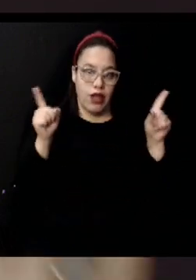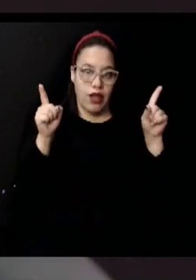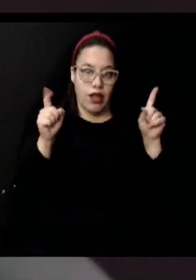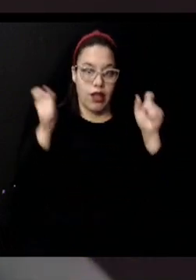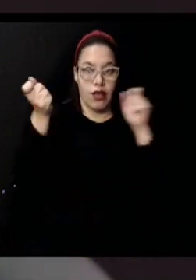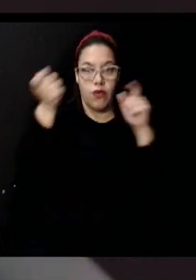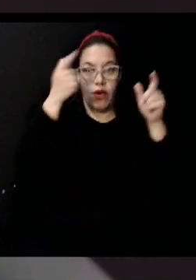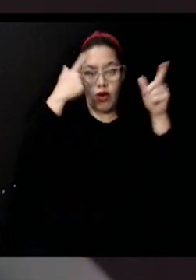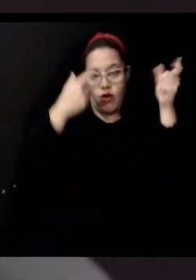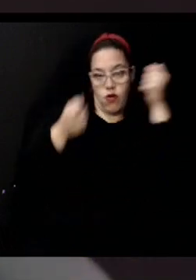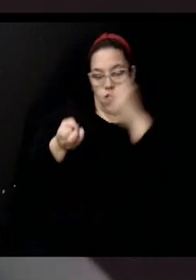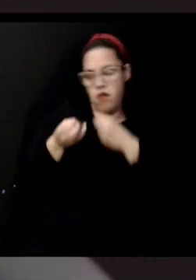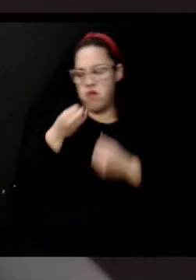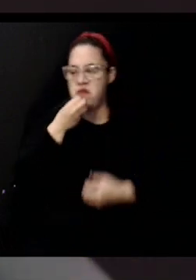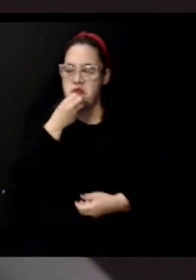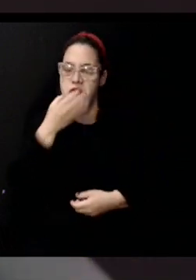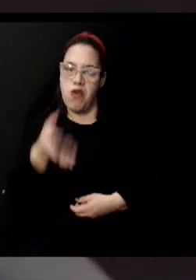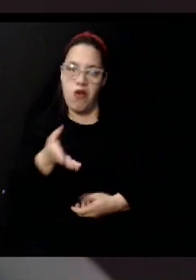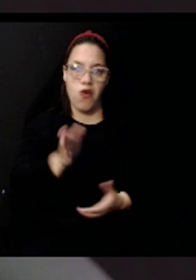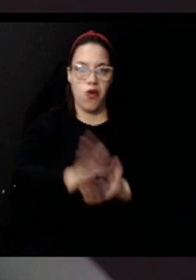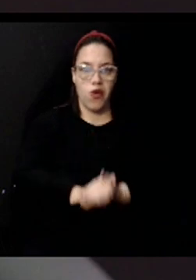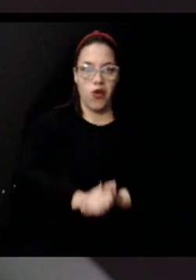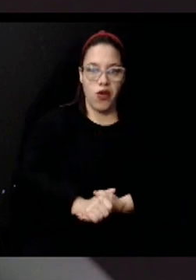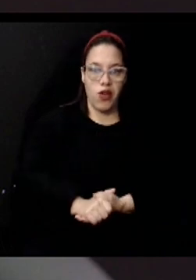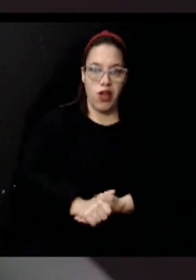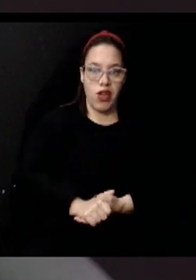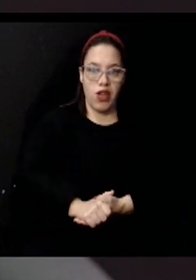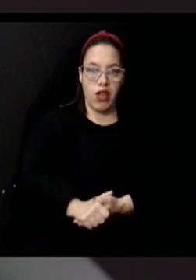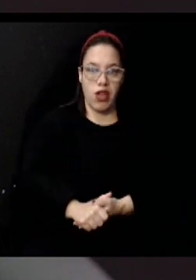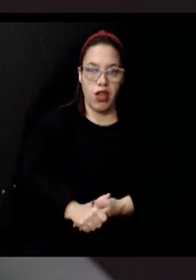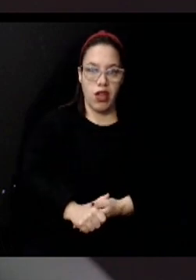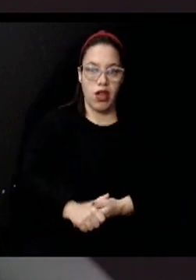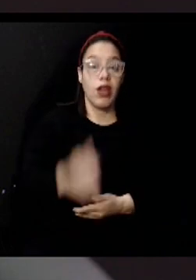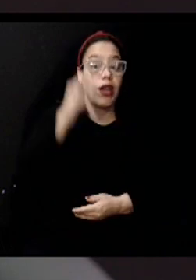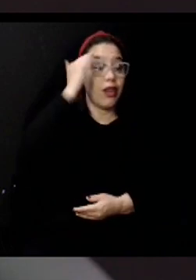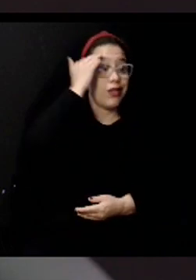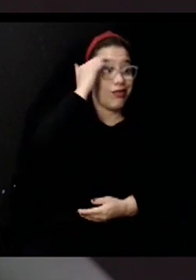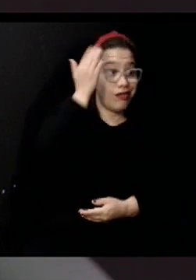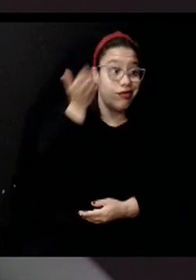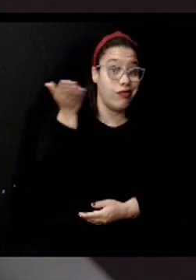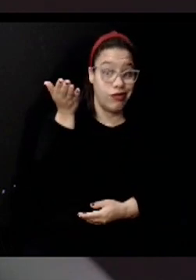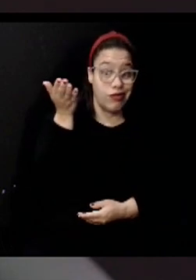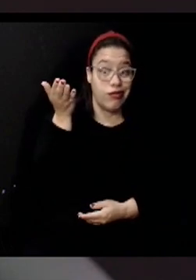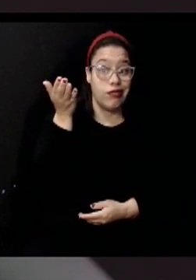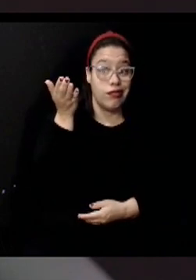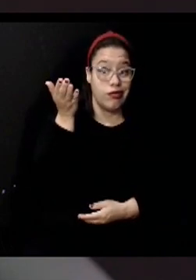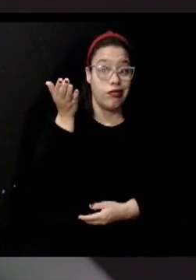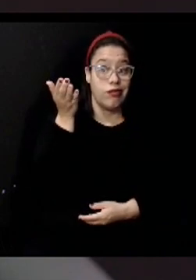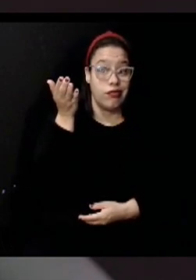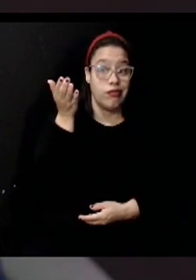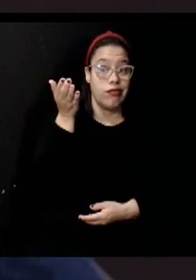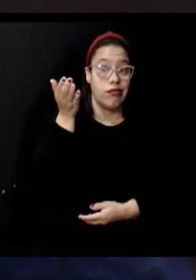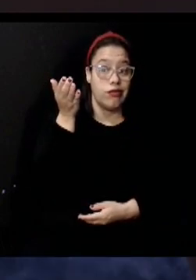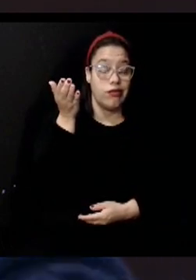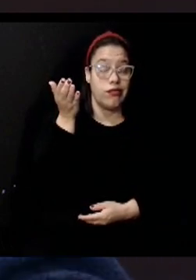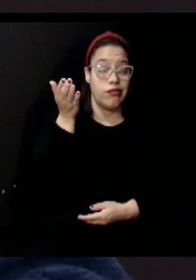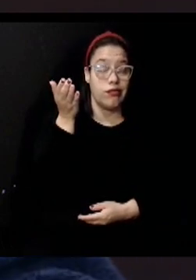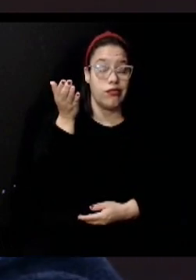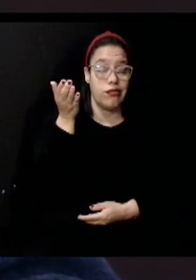não estava favorecendo nenhuma Ah, das 3, não sei o quê", entende? Então, às vezes, a pessoa vai ali ó a vida,